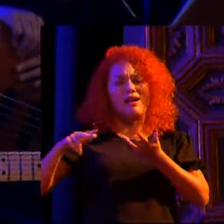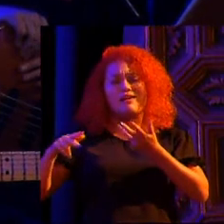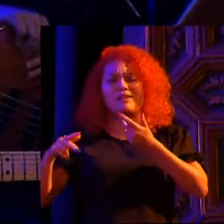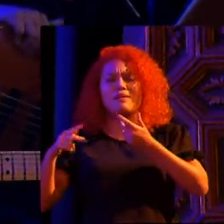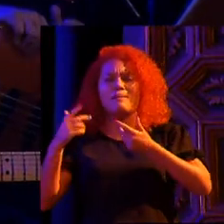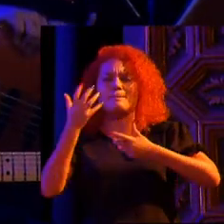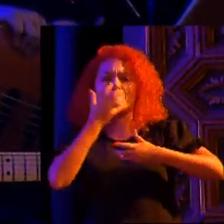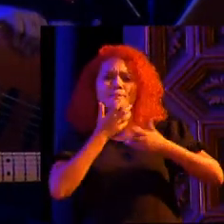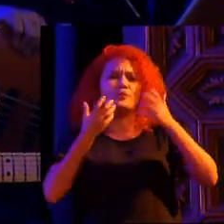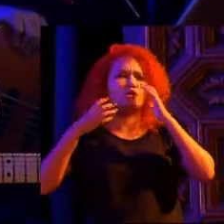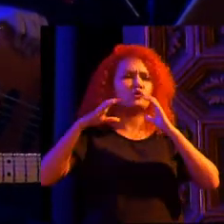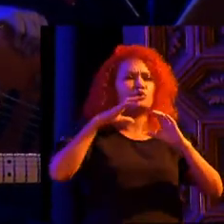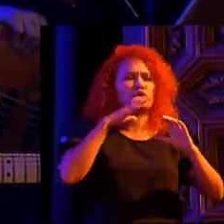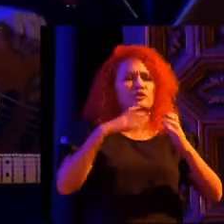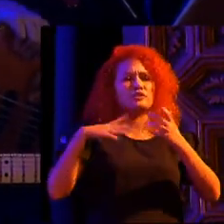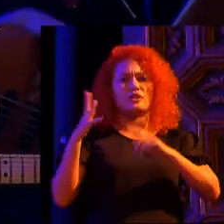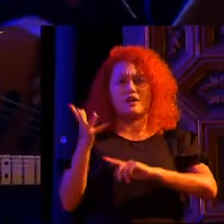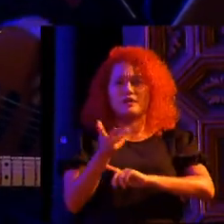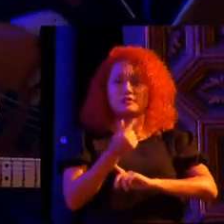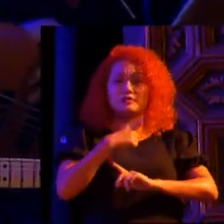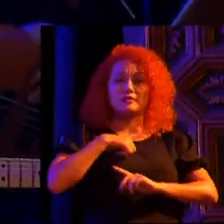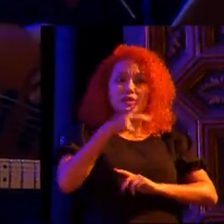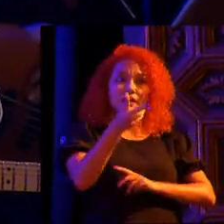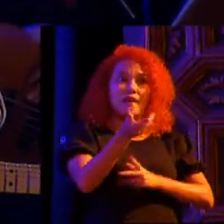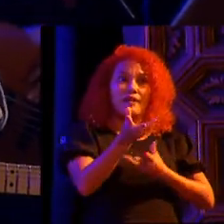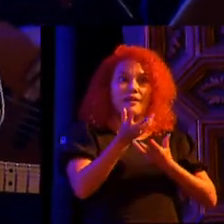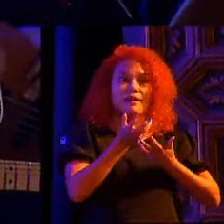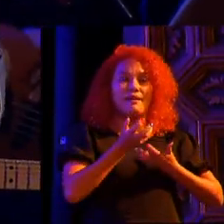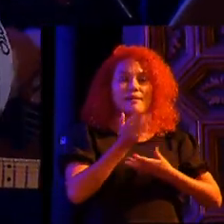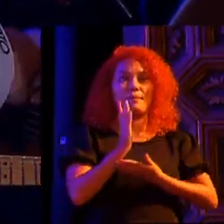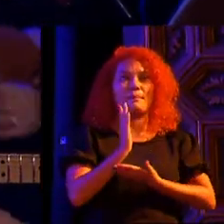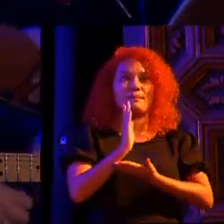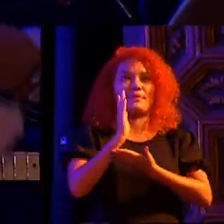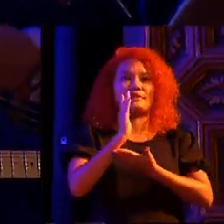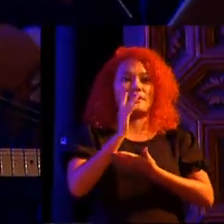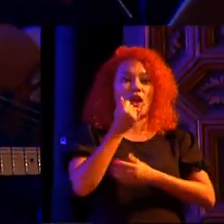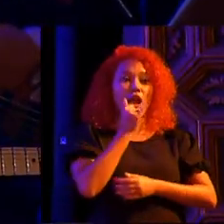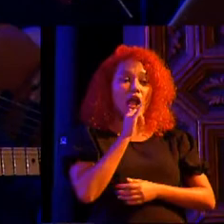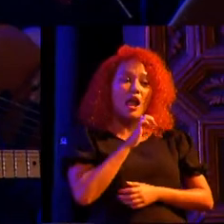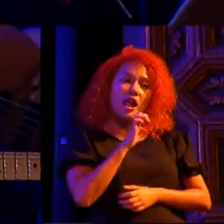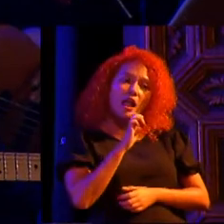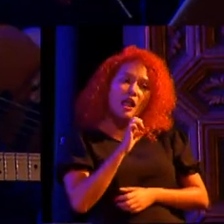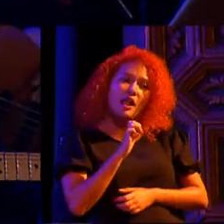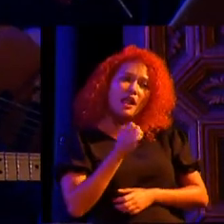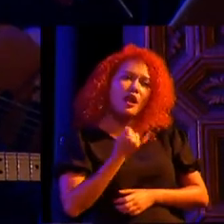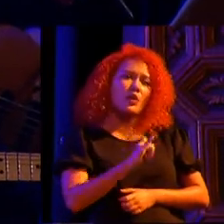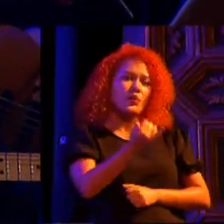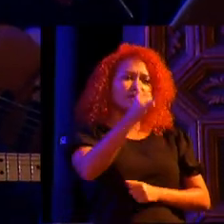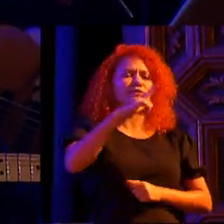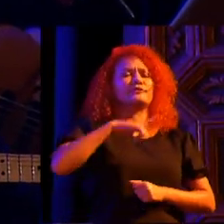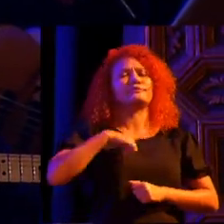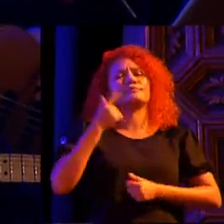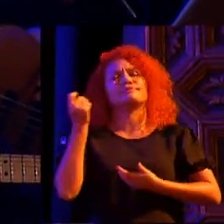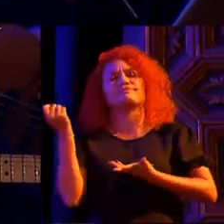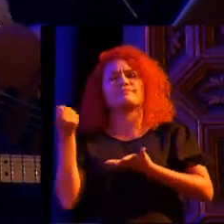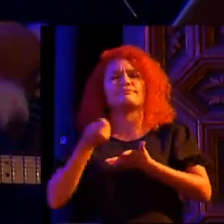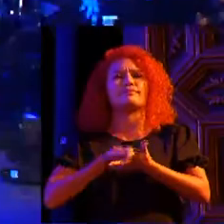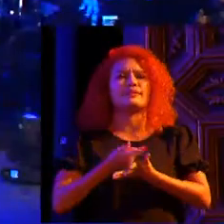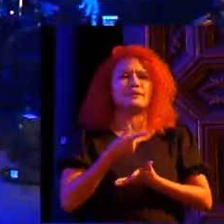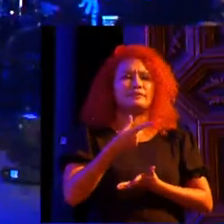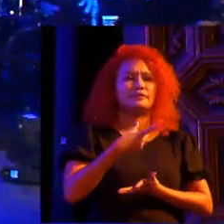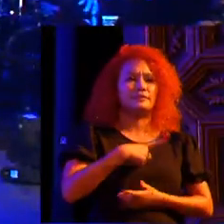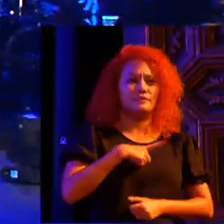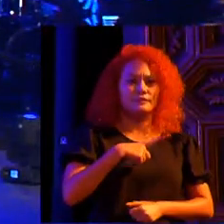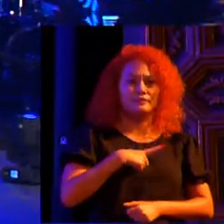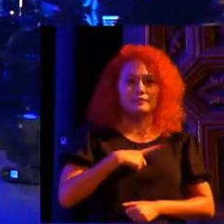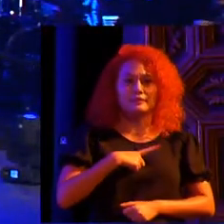estão sendo premiados nessa noite. E a Equatorial tem muito orgulho de patrocinar essa premiação e de ser também a